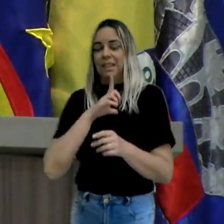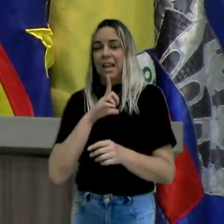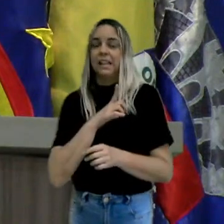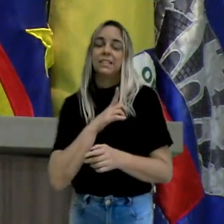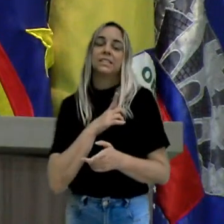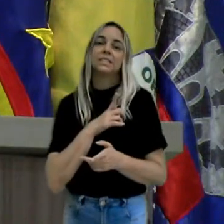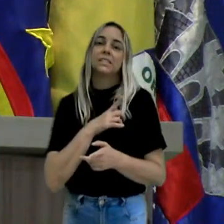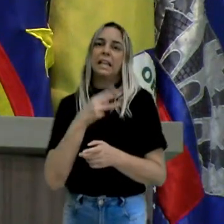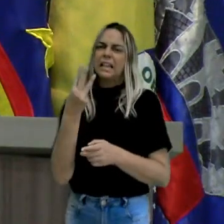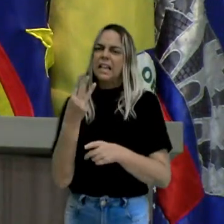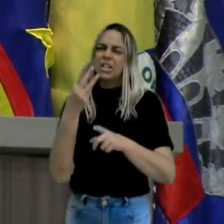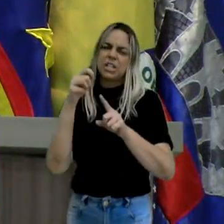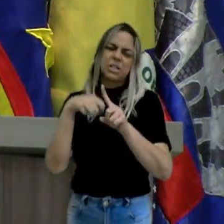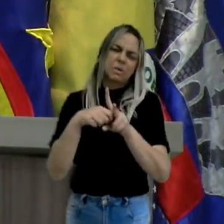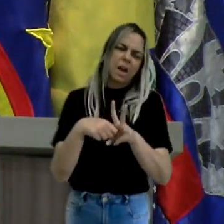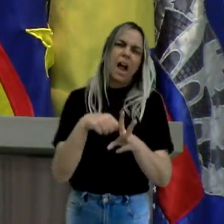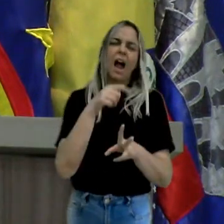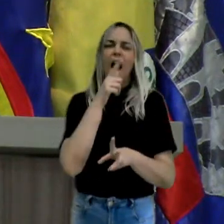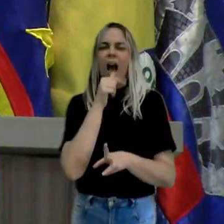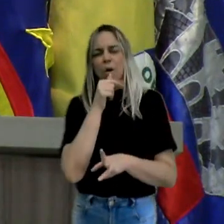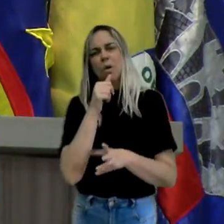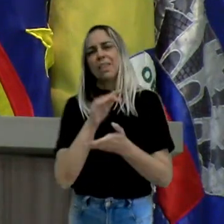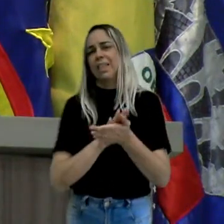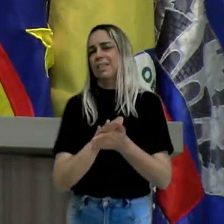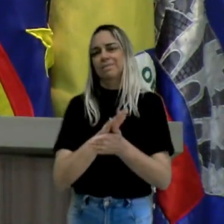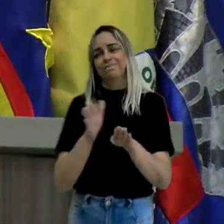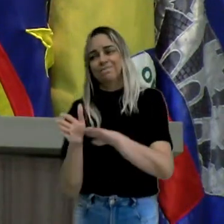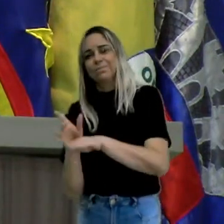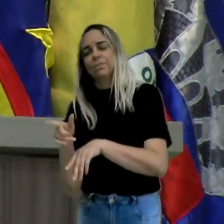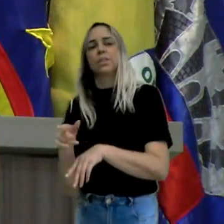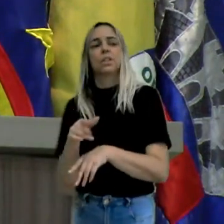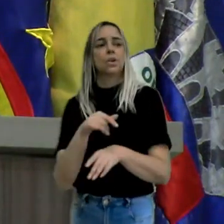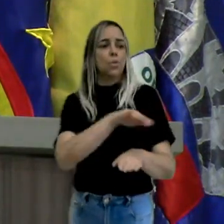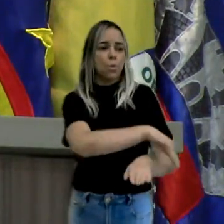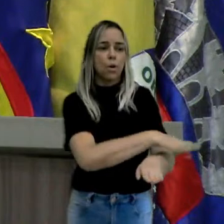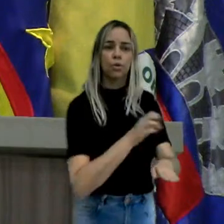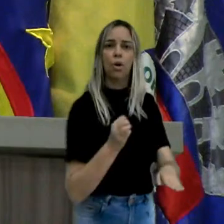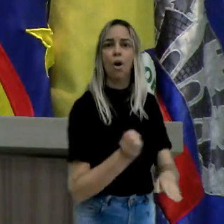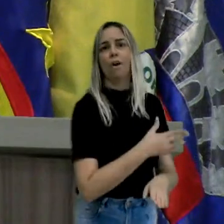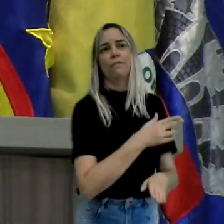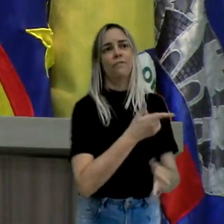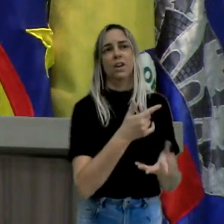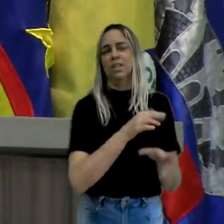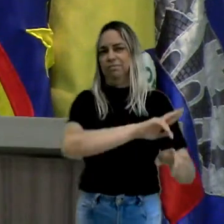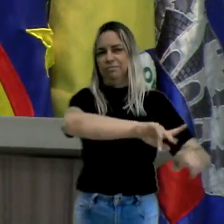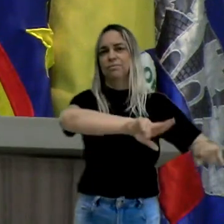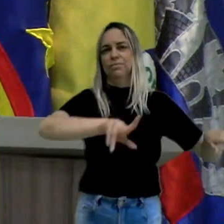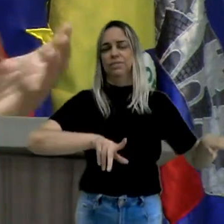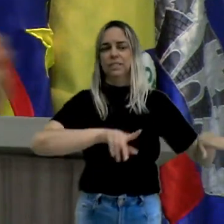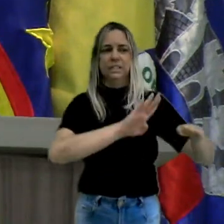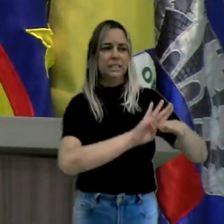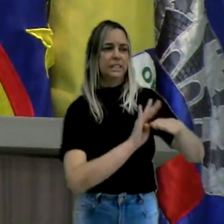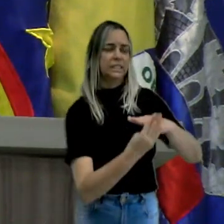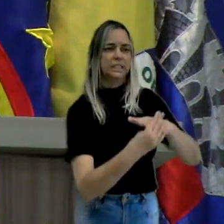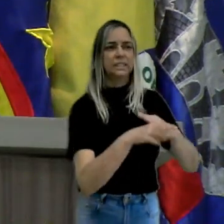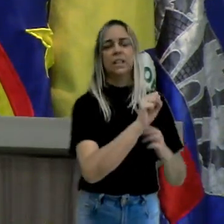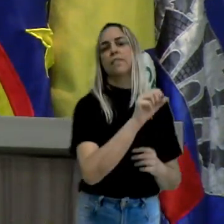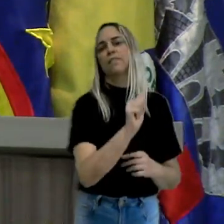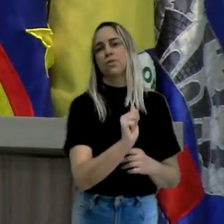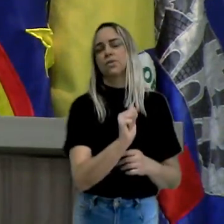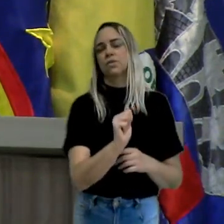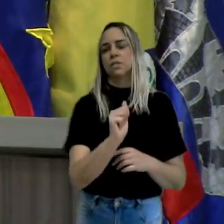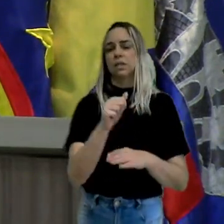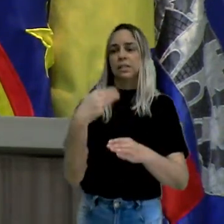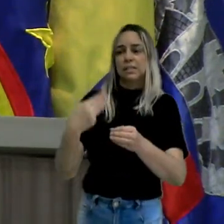que não chega água. Assim como Rua Nova, Balança, Santiago, Sete Irmãos, Santo Afonso e toda a cidade. Está um